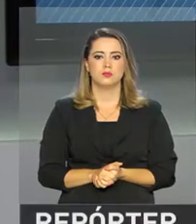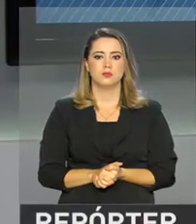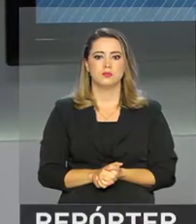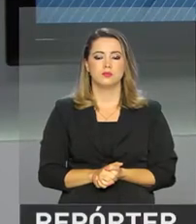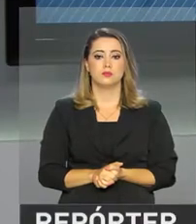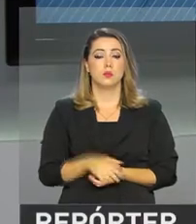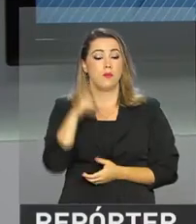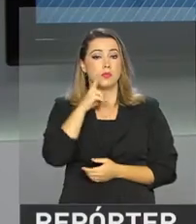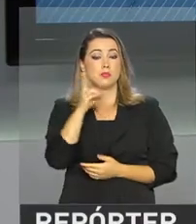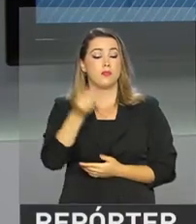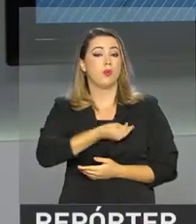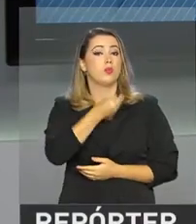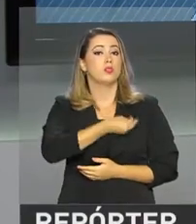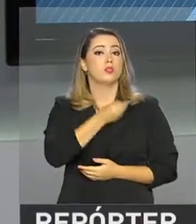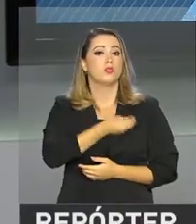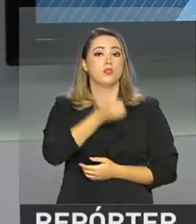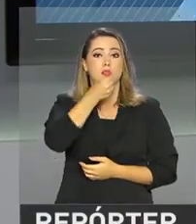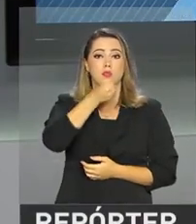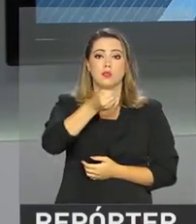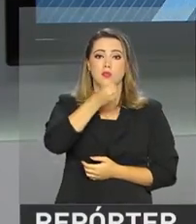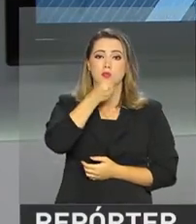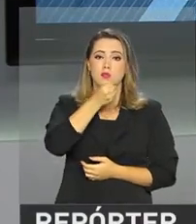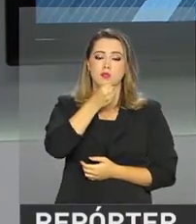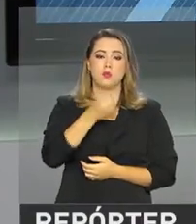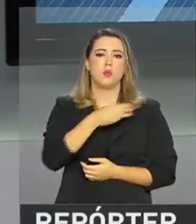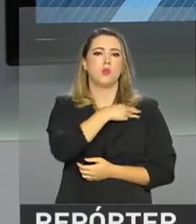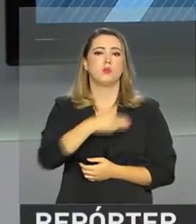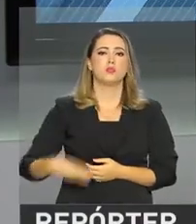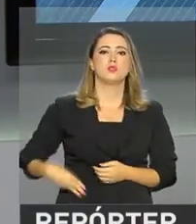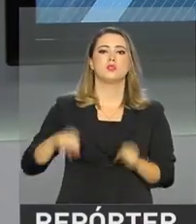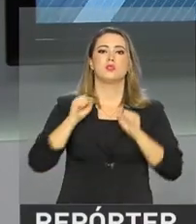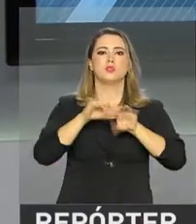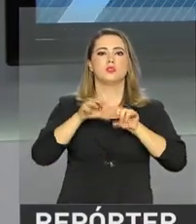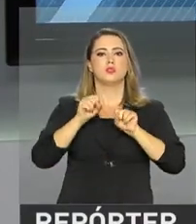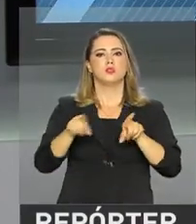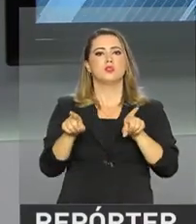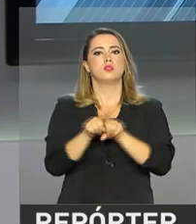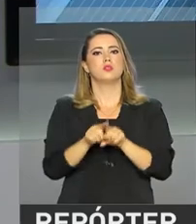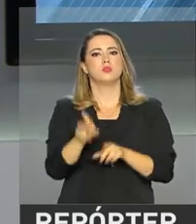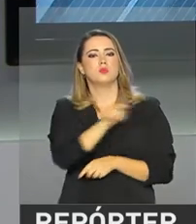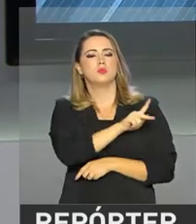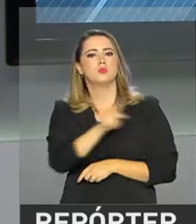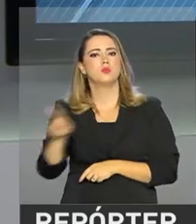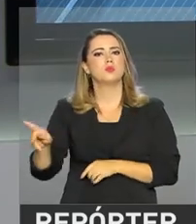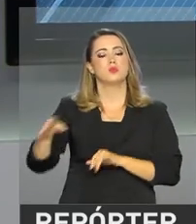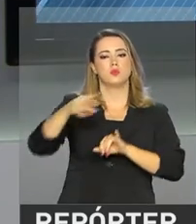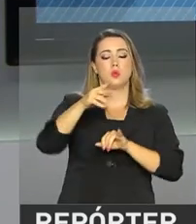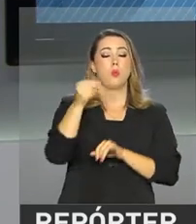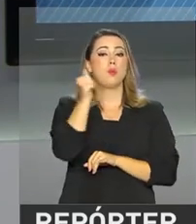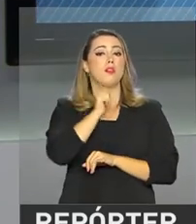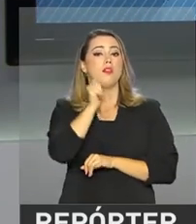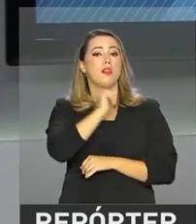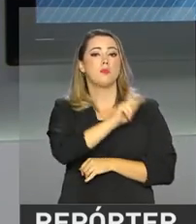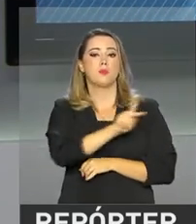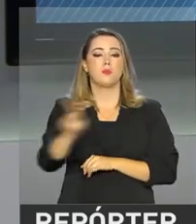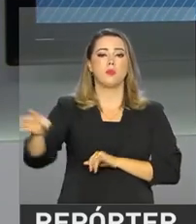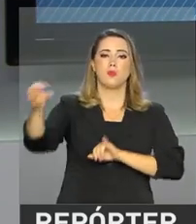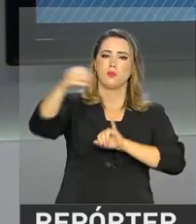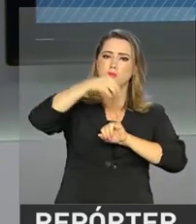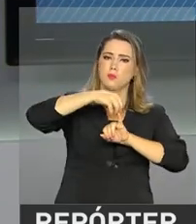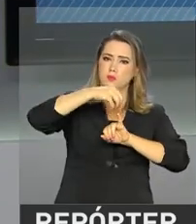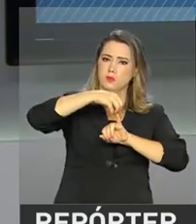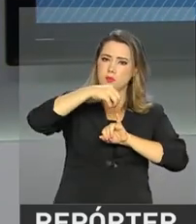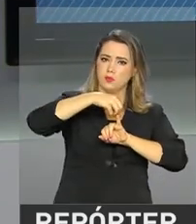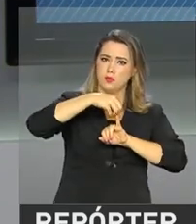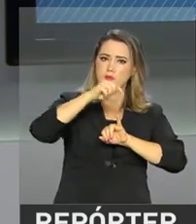Você acompanhou ao vivo a coletiva de imprensa com o ministro da Educação, Mendonça Filho, e com a presidente do Instituto Nacional de Estudos